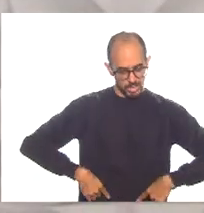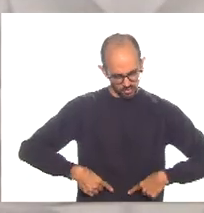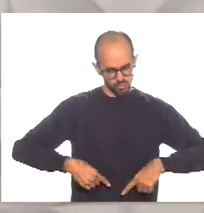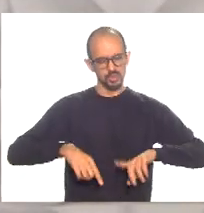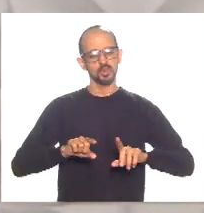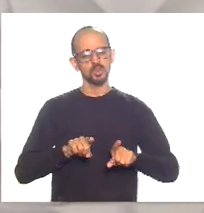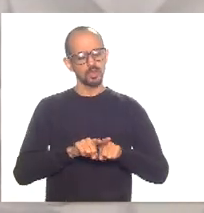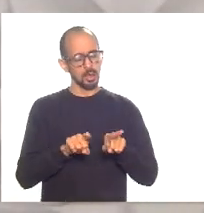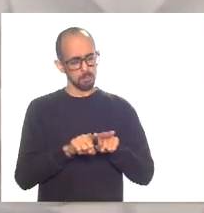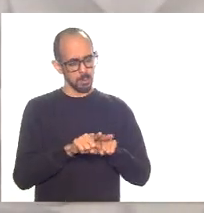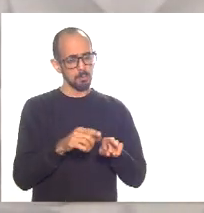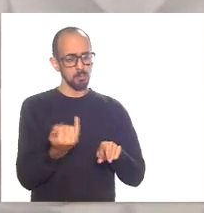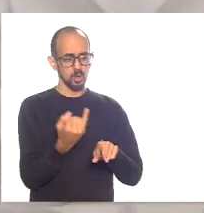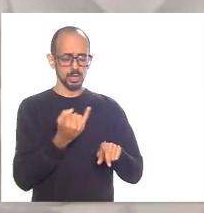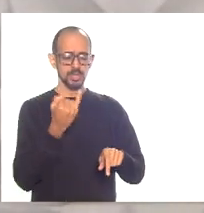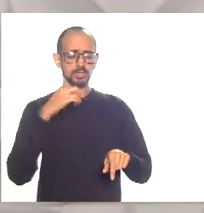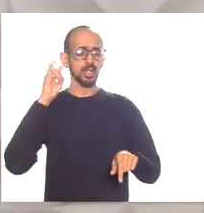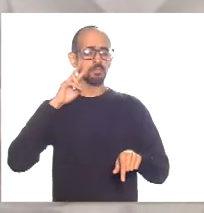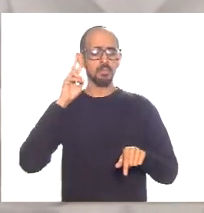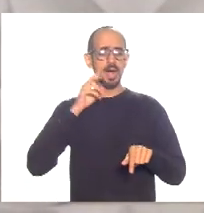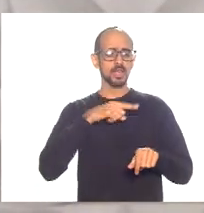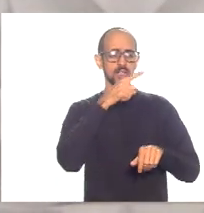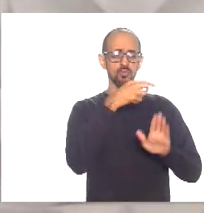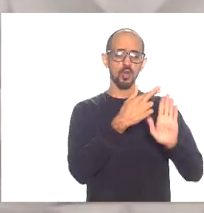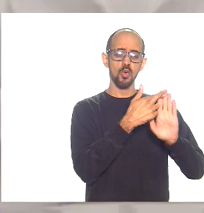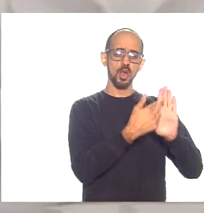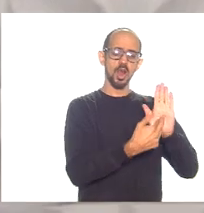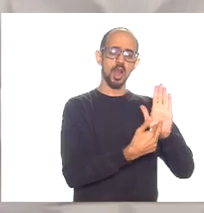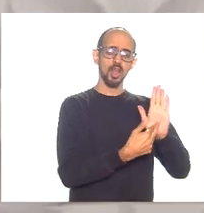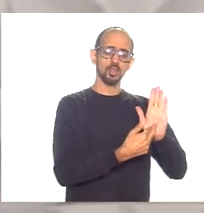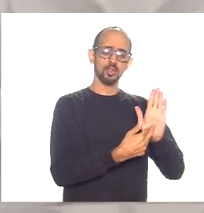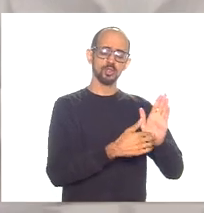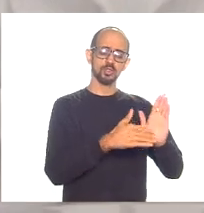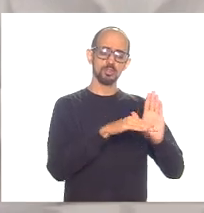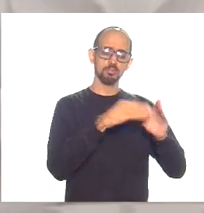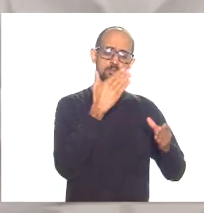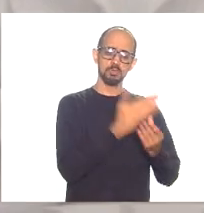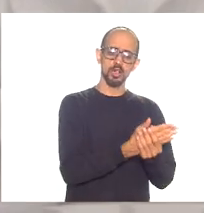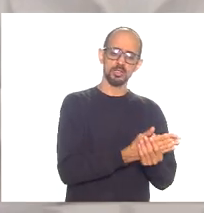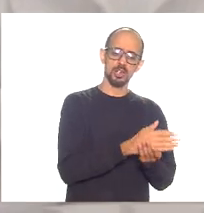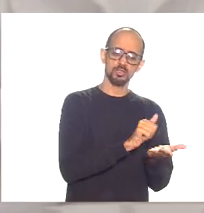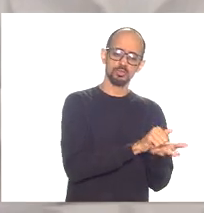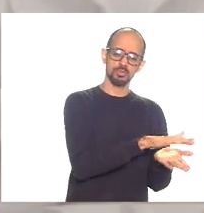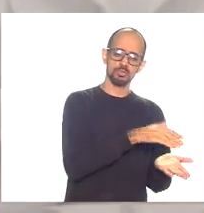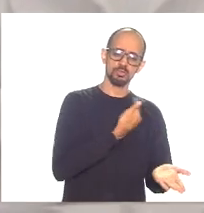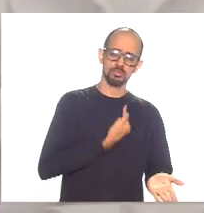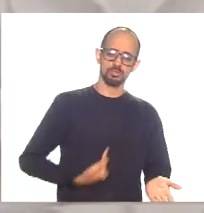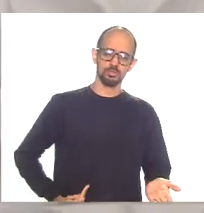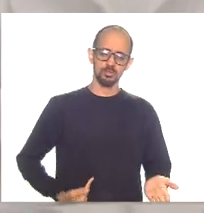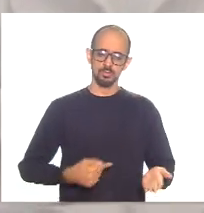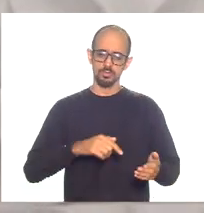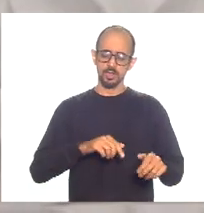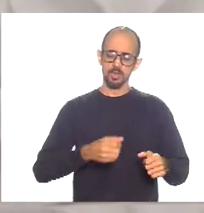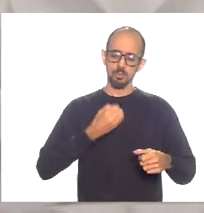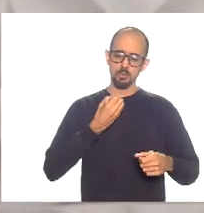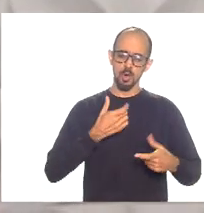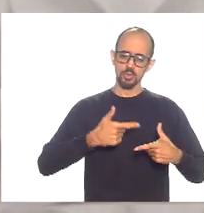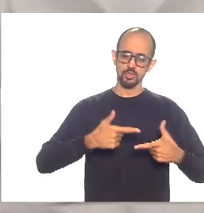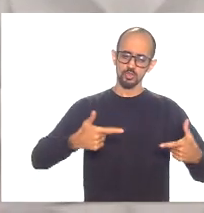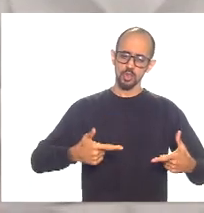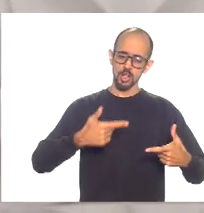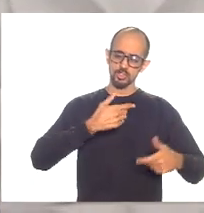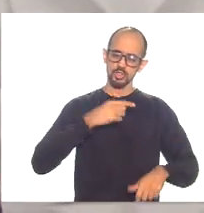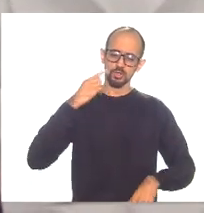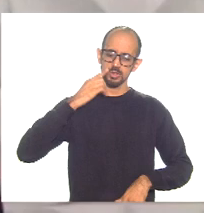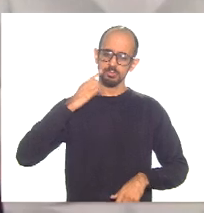outras coisas, ele foi o relator do processo de impeachment. Então, um voto favorável, desejando boa sorte ao